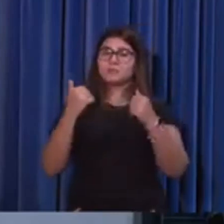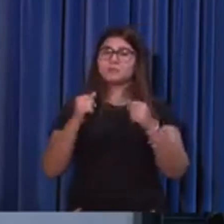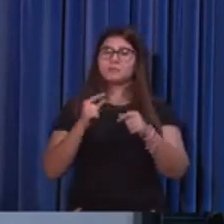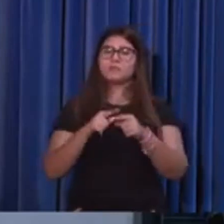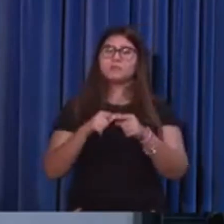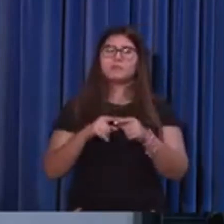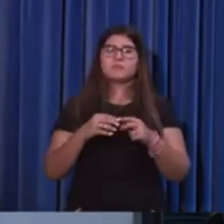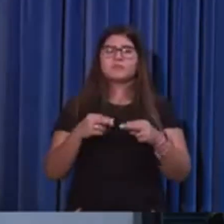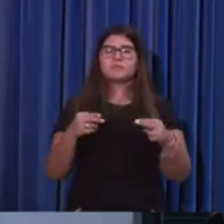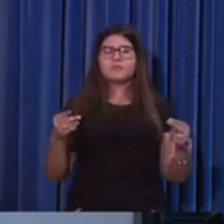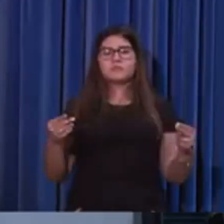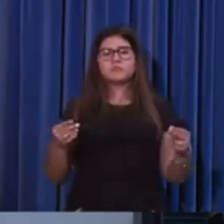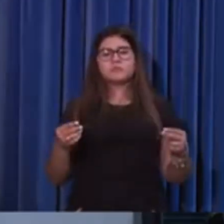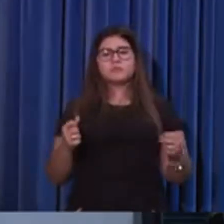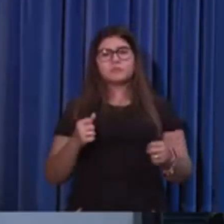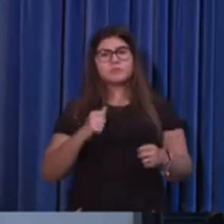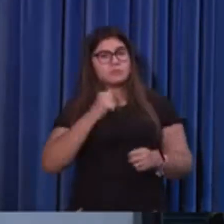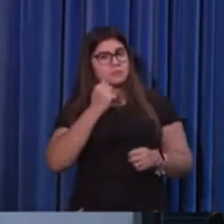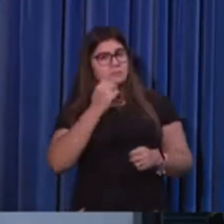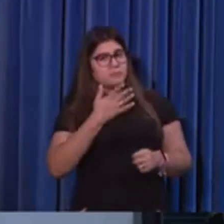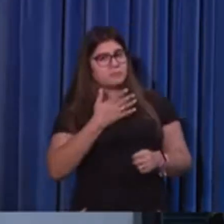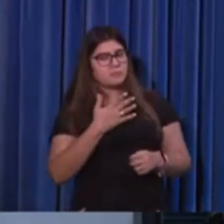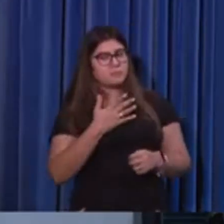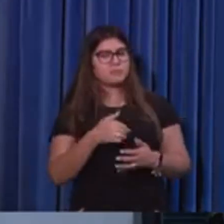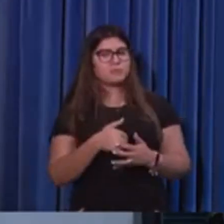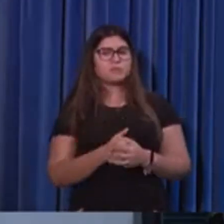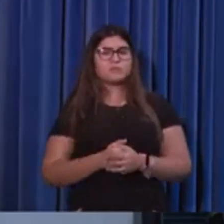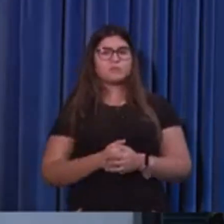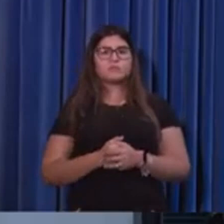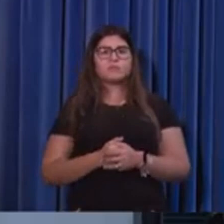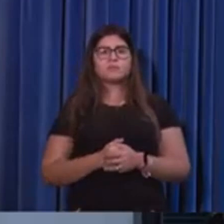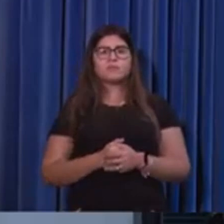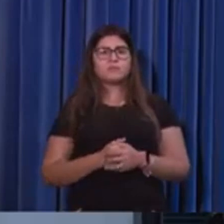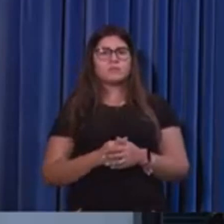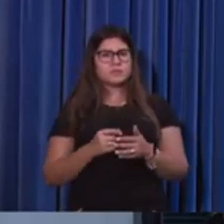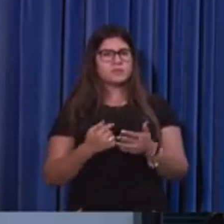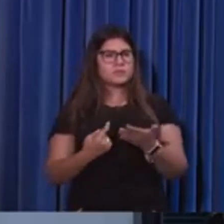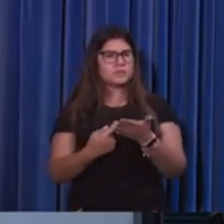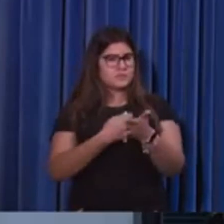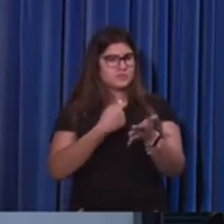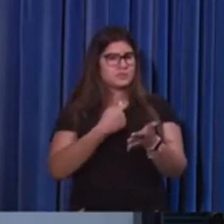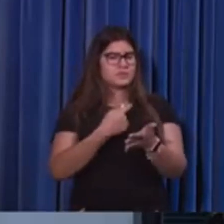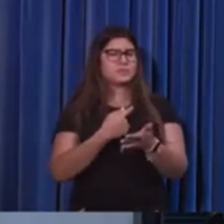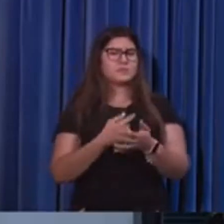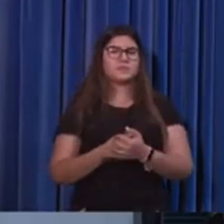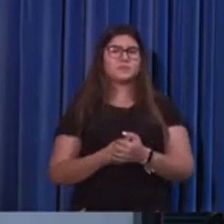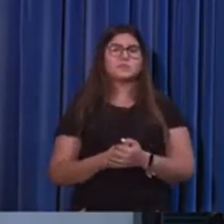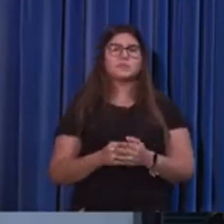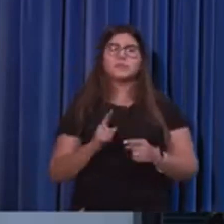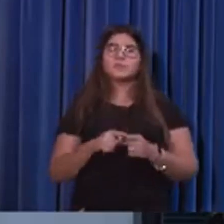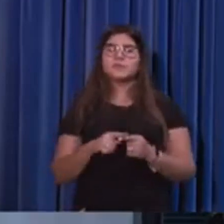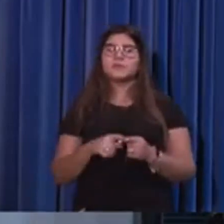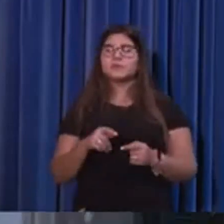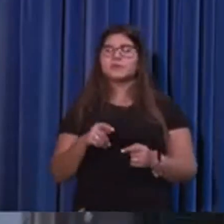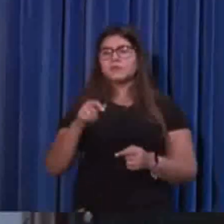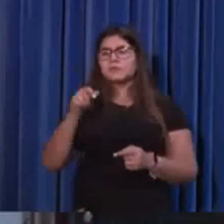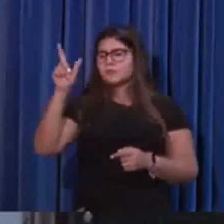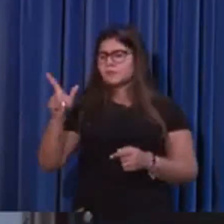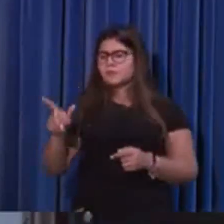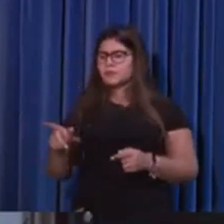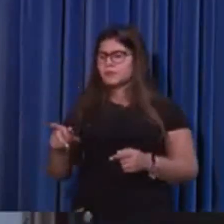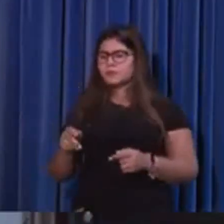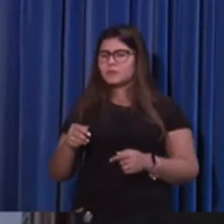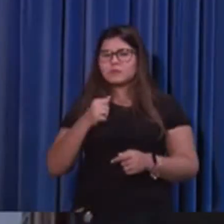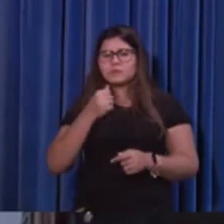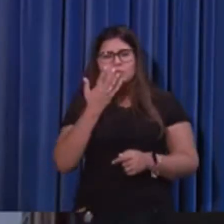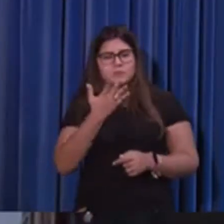tão bem como eu esperava? Você já se fez essa pergunta? Por que fulano vai tão bem na vida e ele nem é